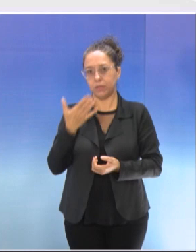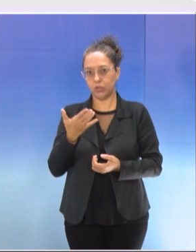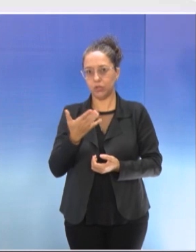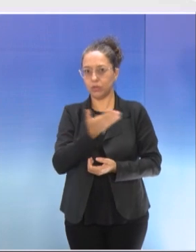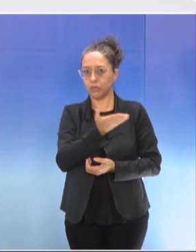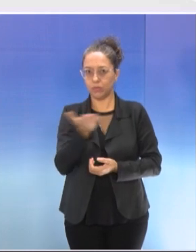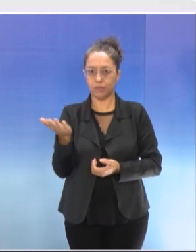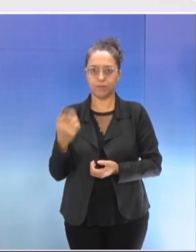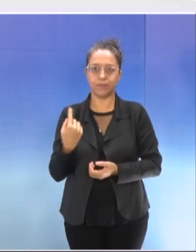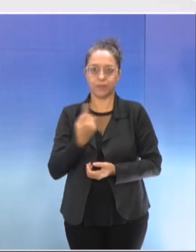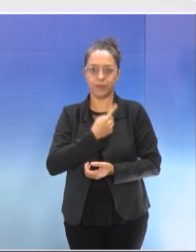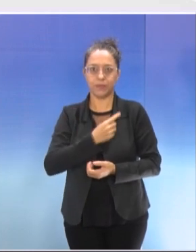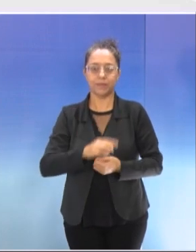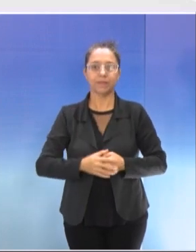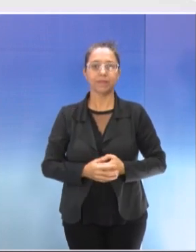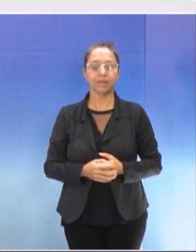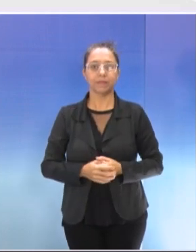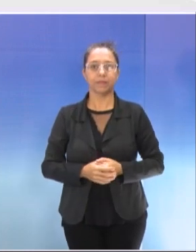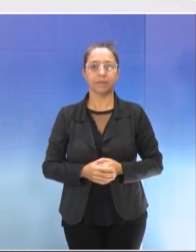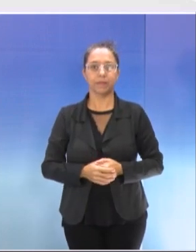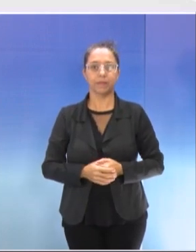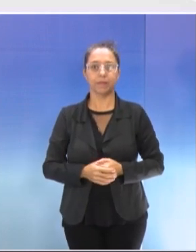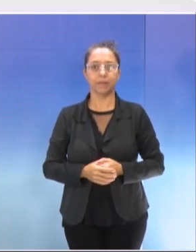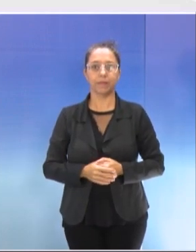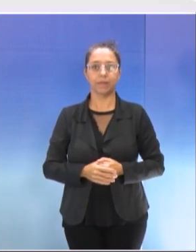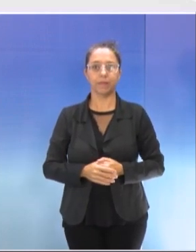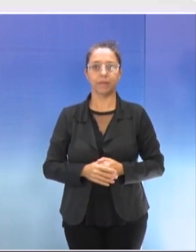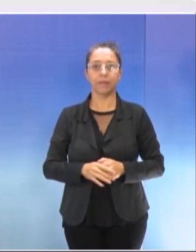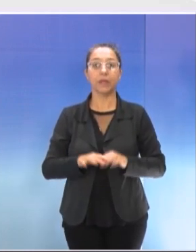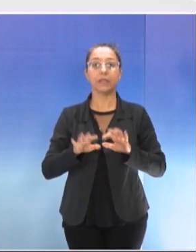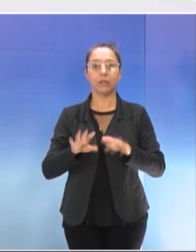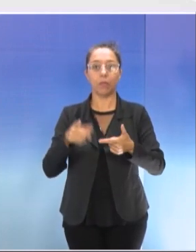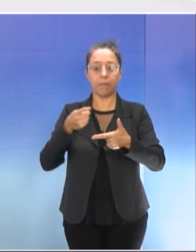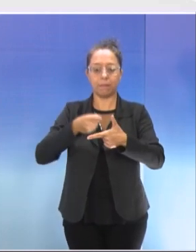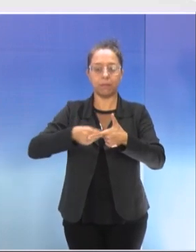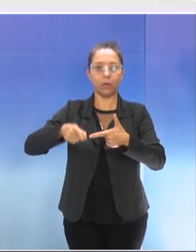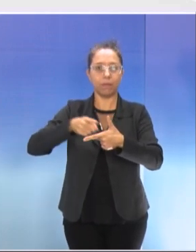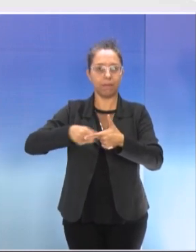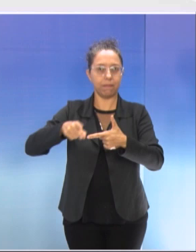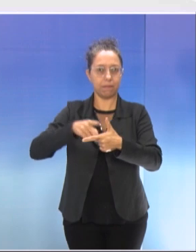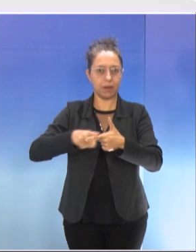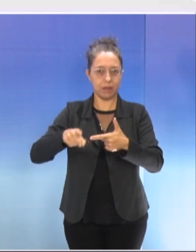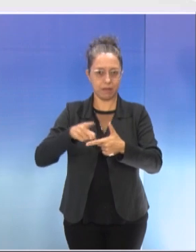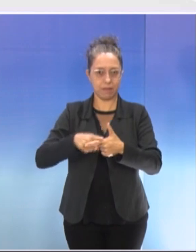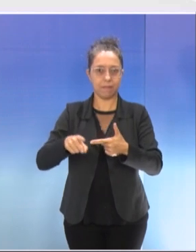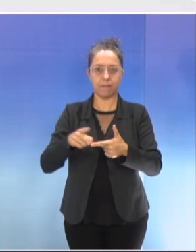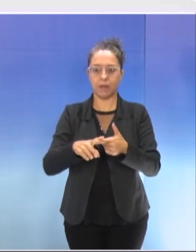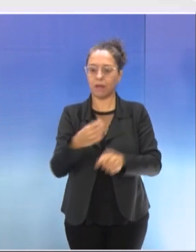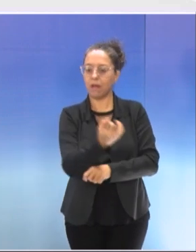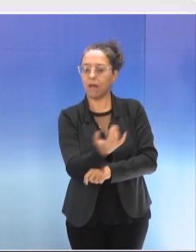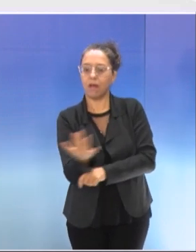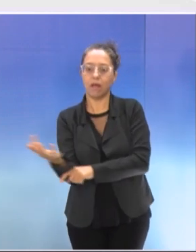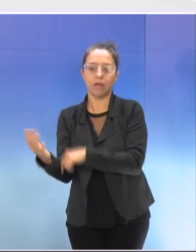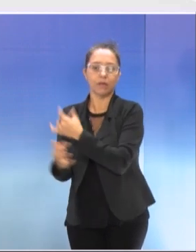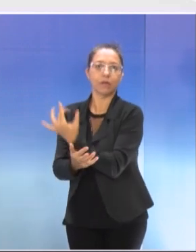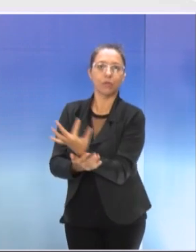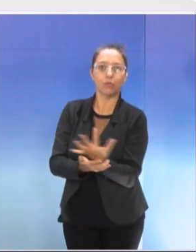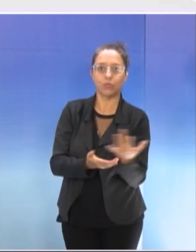nós aqui? Um grande problema na agricultura familiar e que esse problema tem